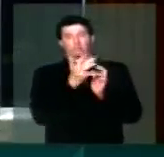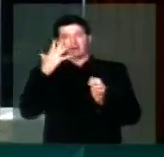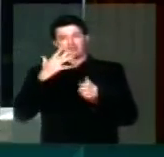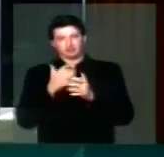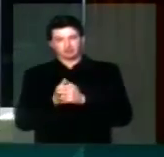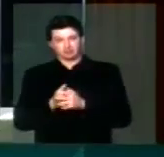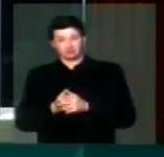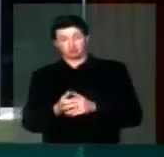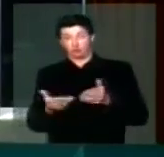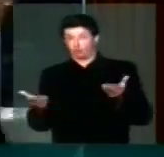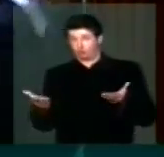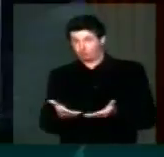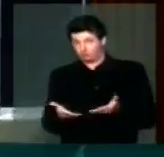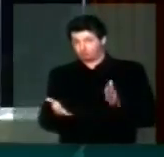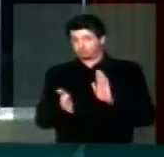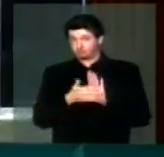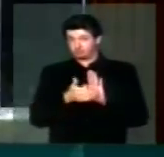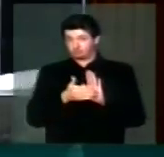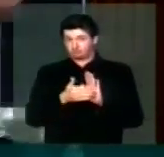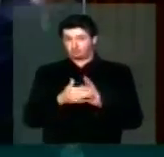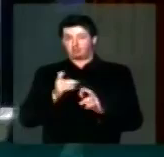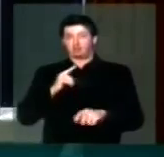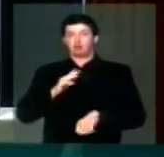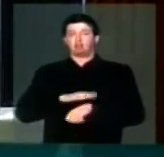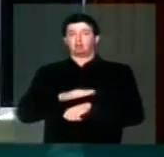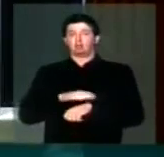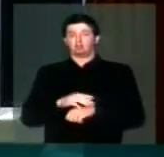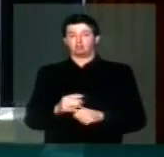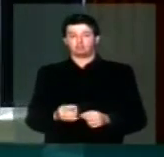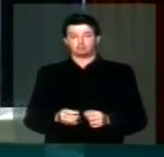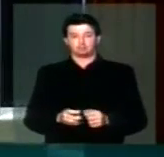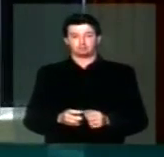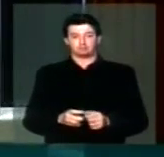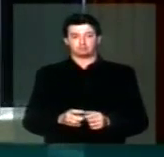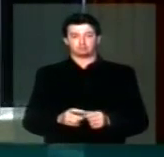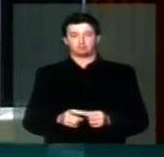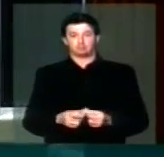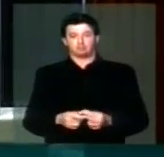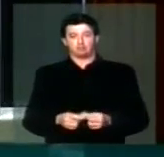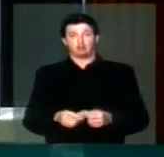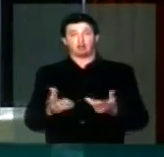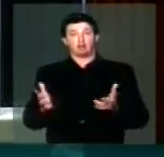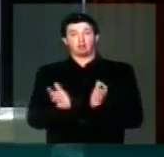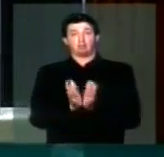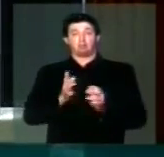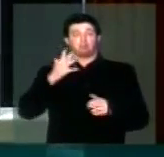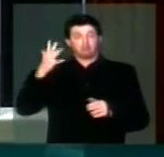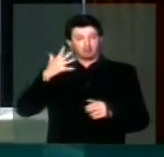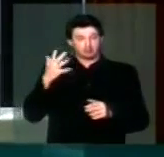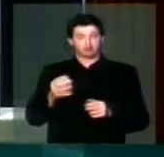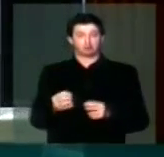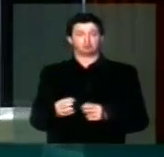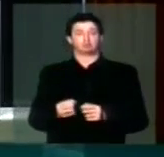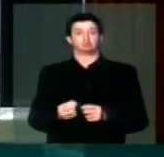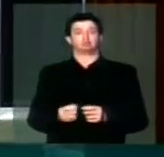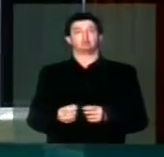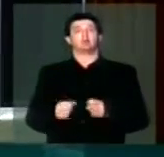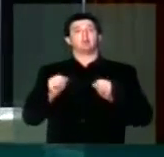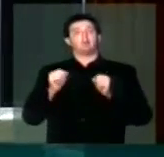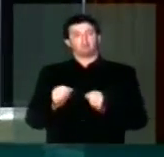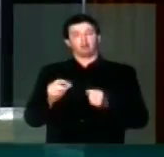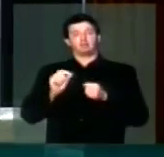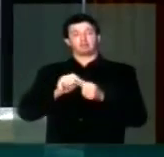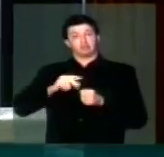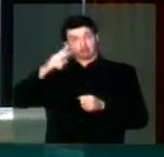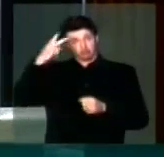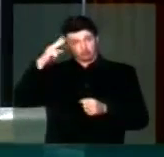A proposta de hoje traz um tempo para que os partidos possam escrever as